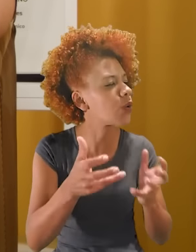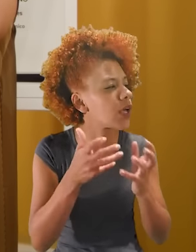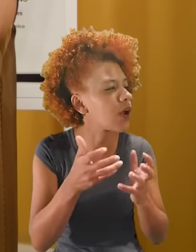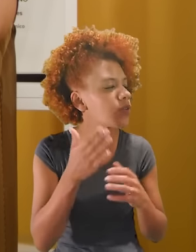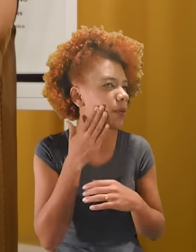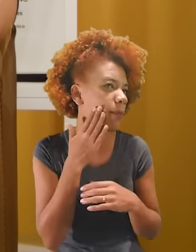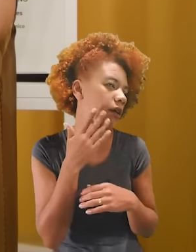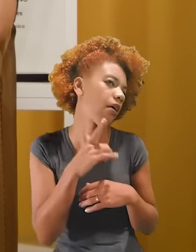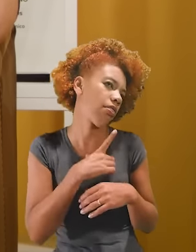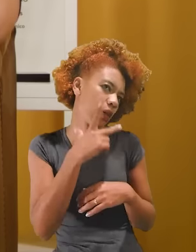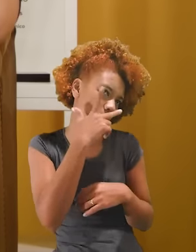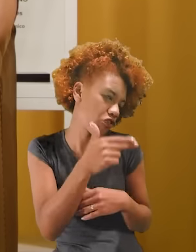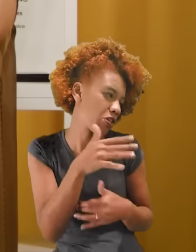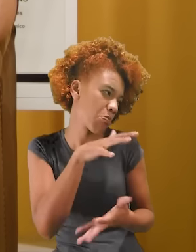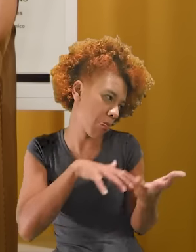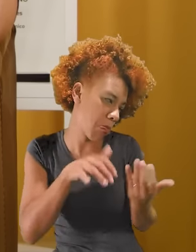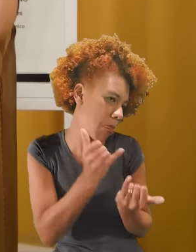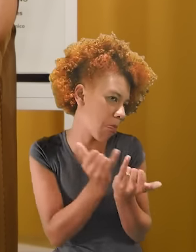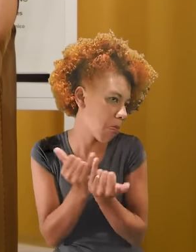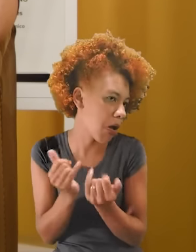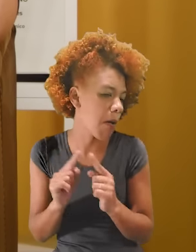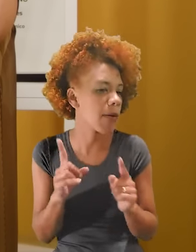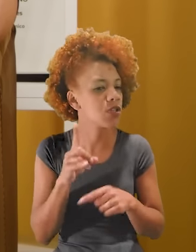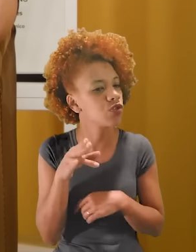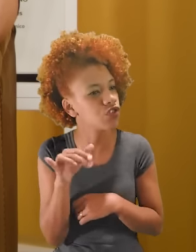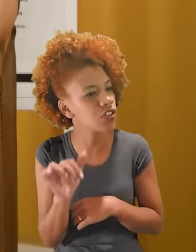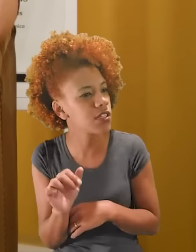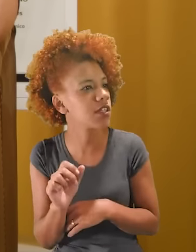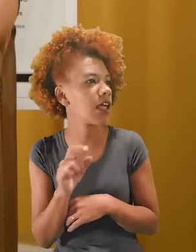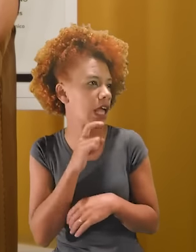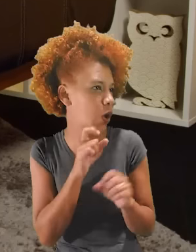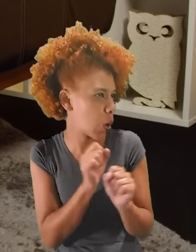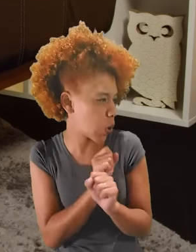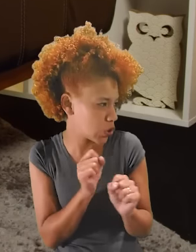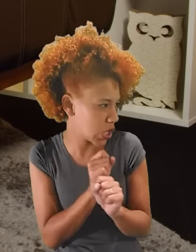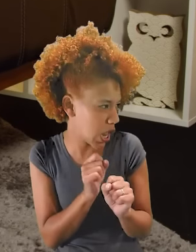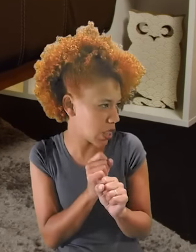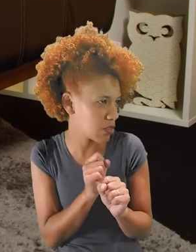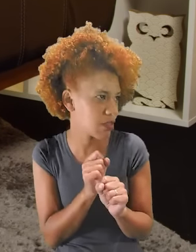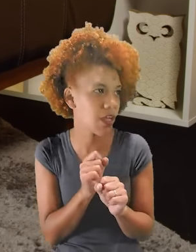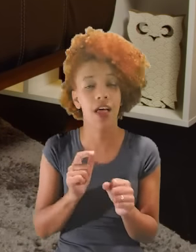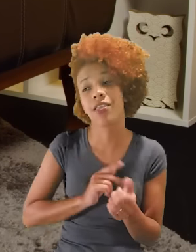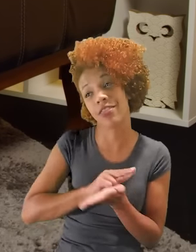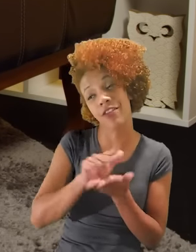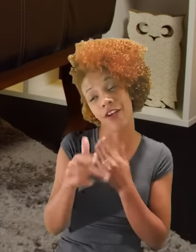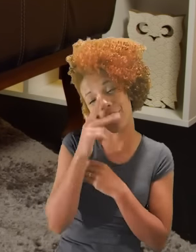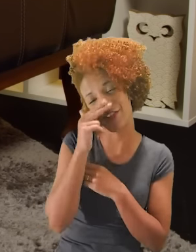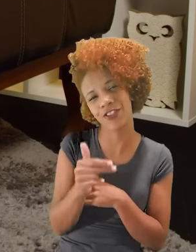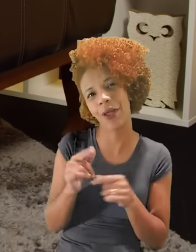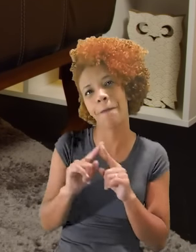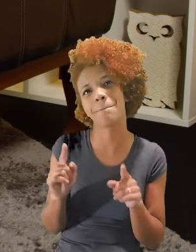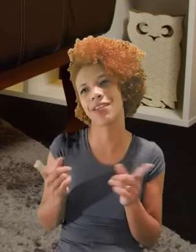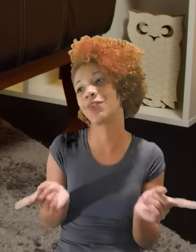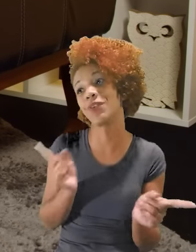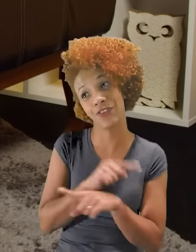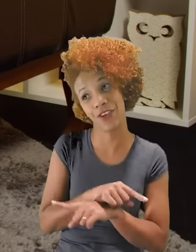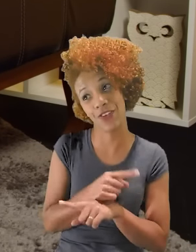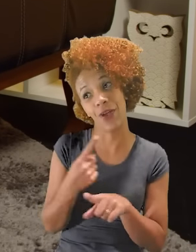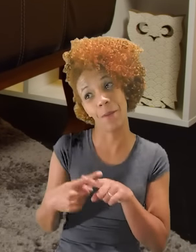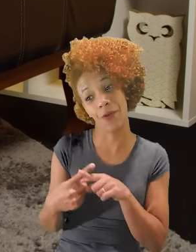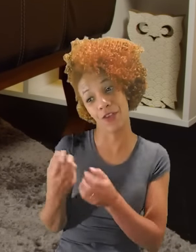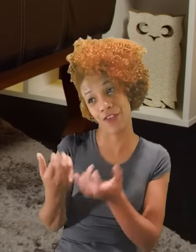assim, existe um achismo, né, um boato sim, sim. Sobre o Walt Disney ter sido congelado. Então, isso é engraçado. Tem vários achismos dele, mas assim, foi o